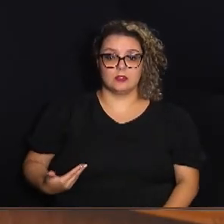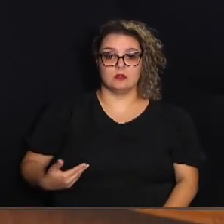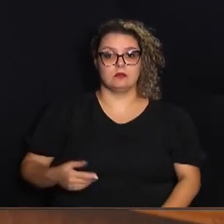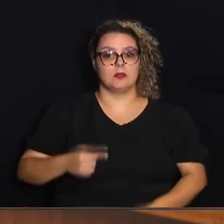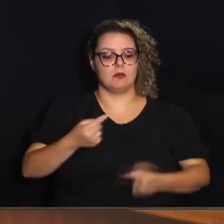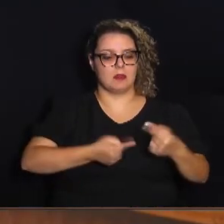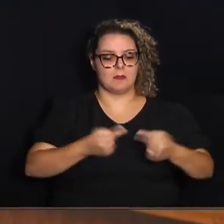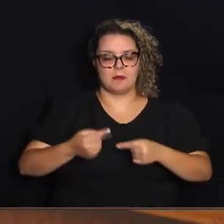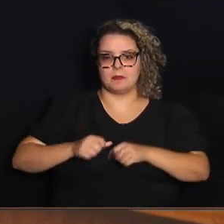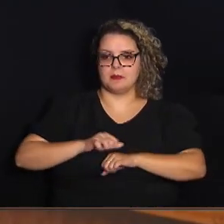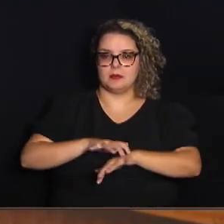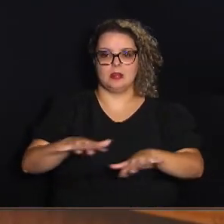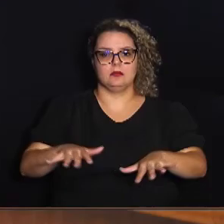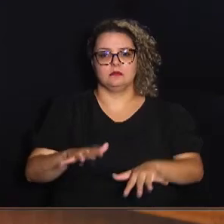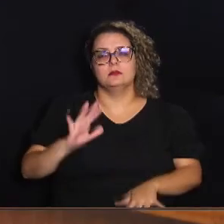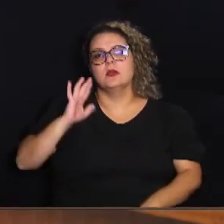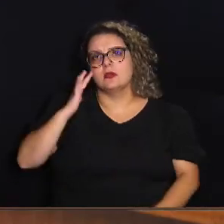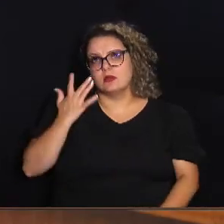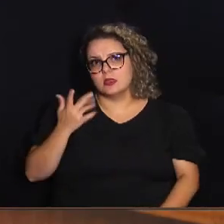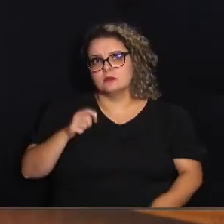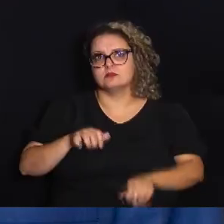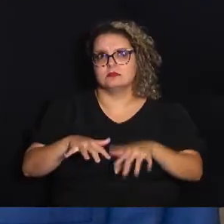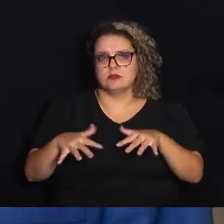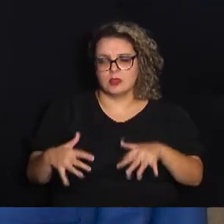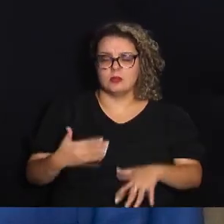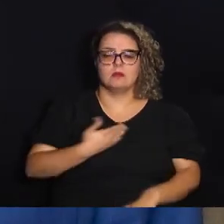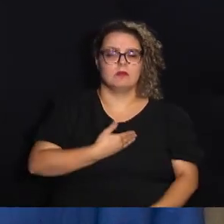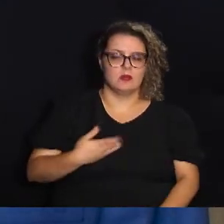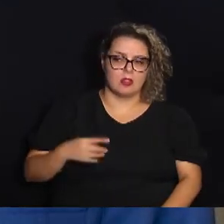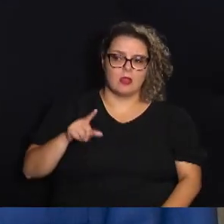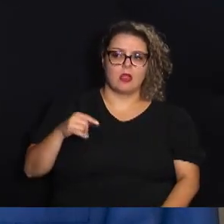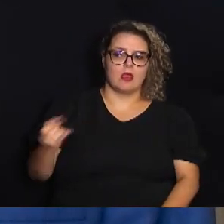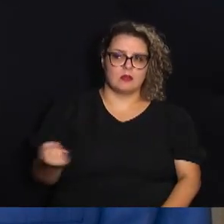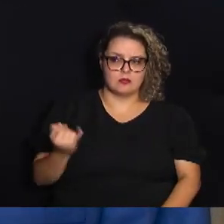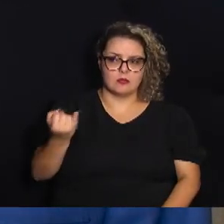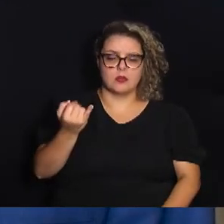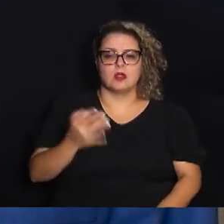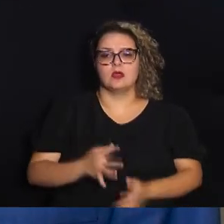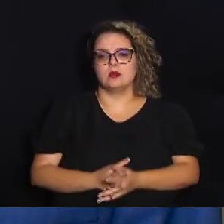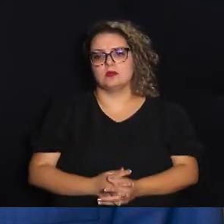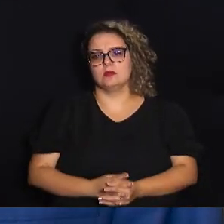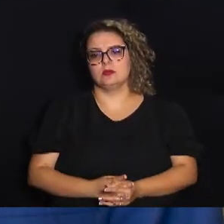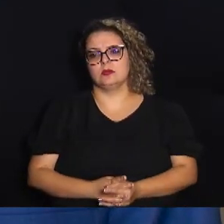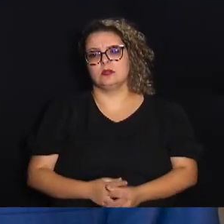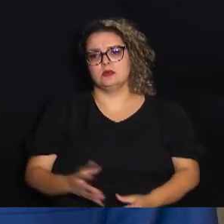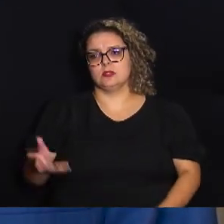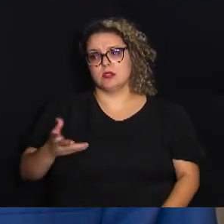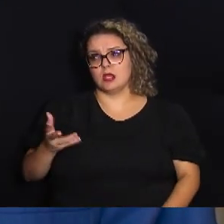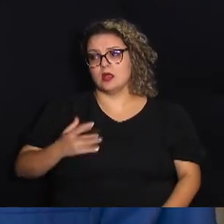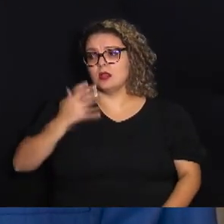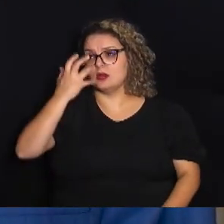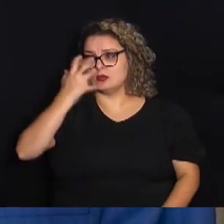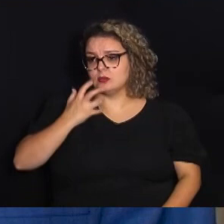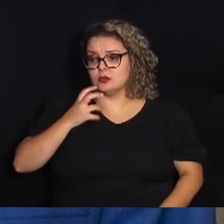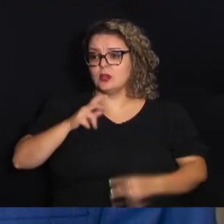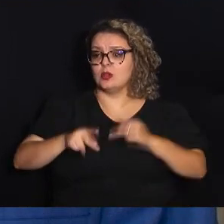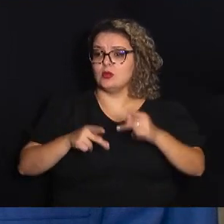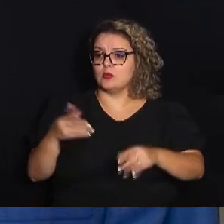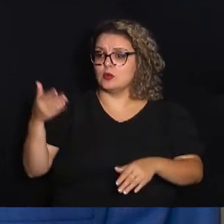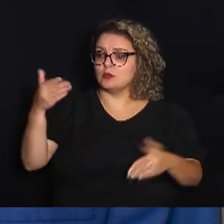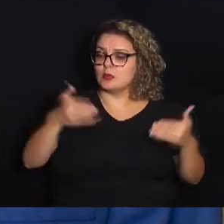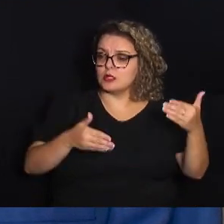públicas que promoveram amplas discussões eu acho que a audiência pública ela é muito importante a audiência pública onde dá